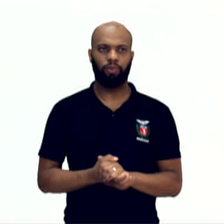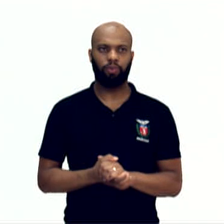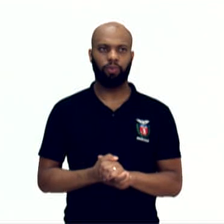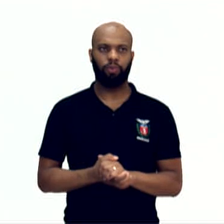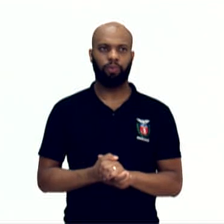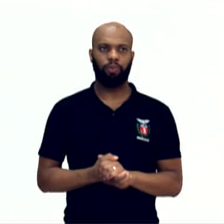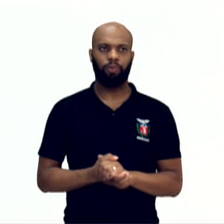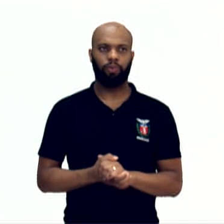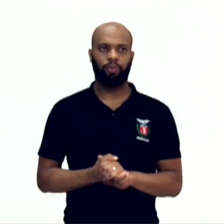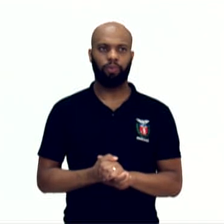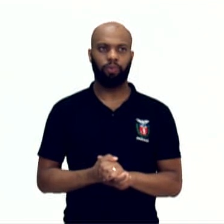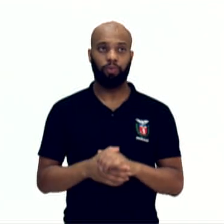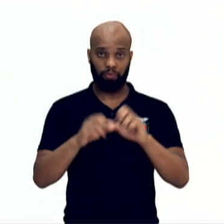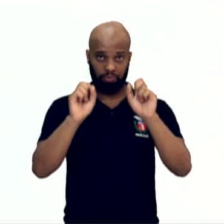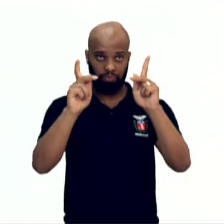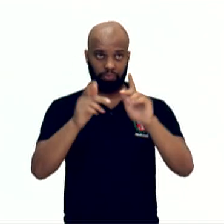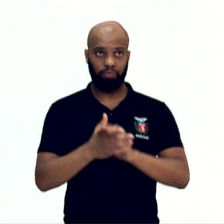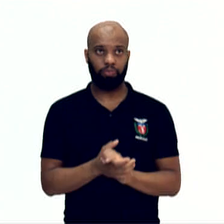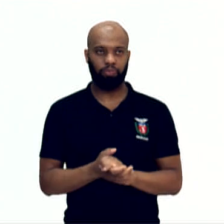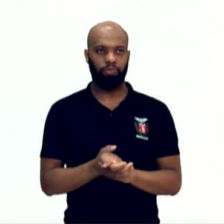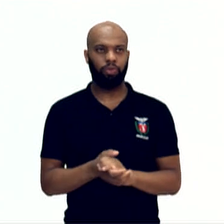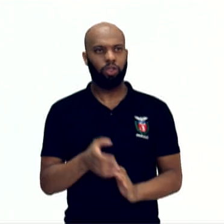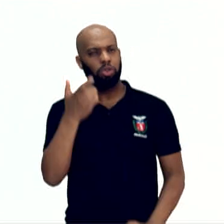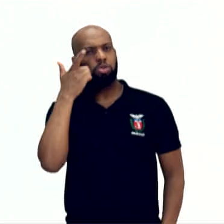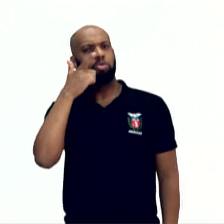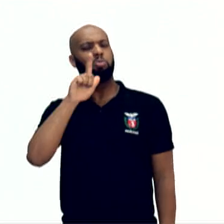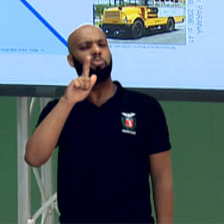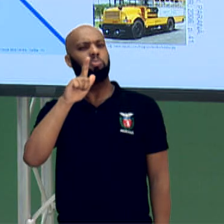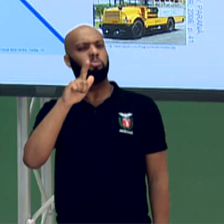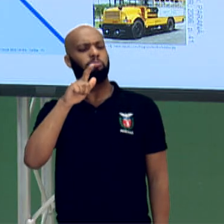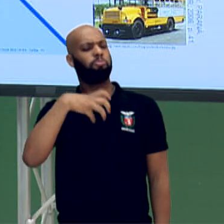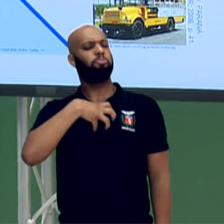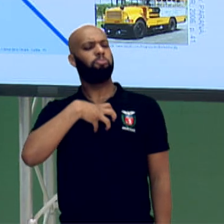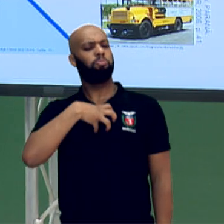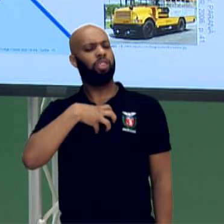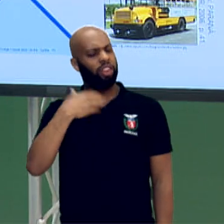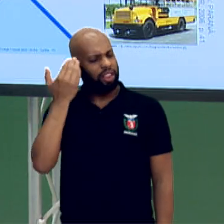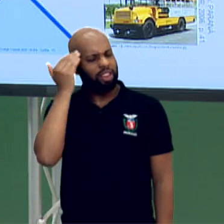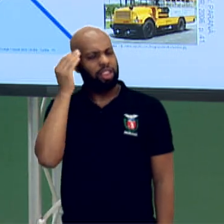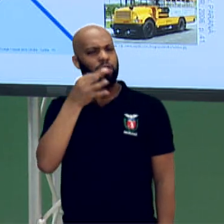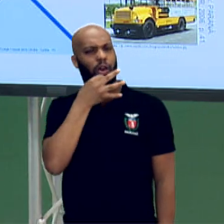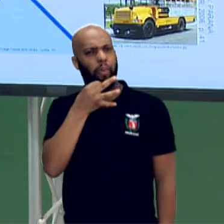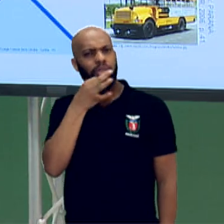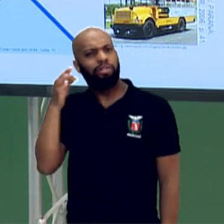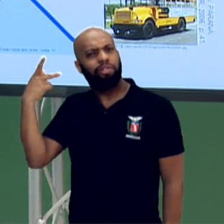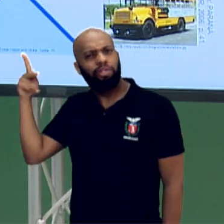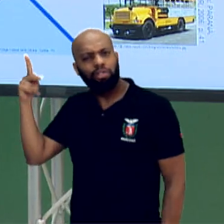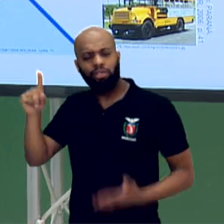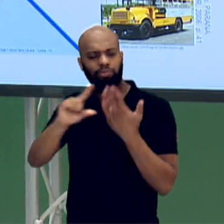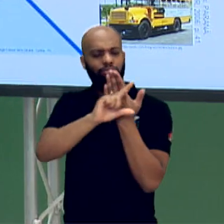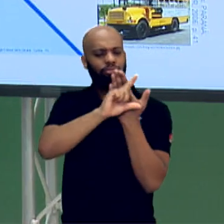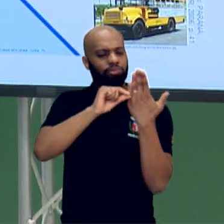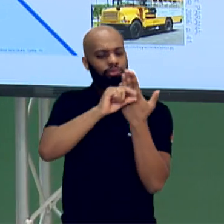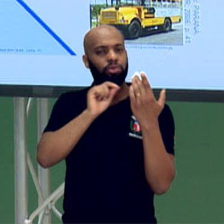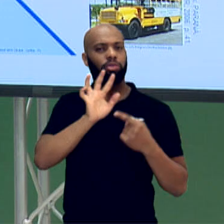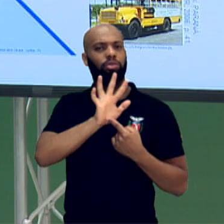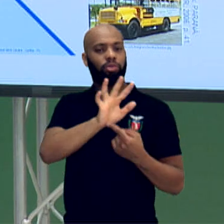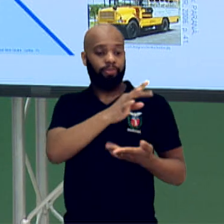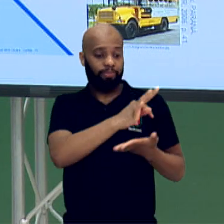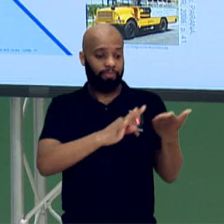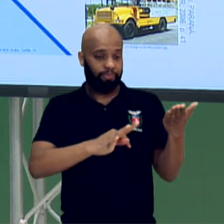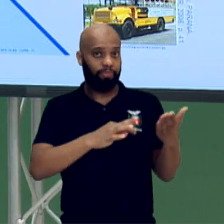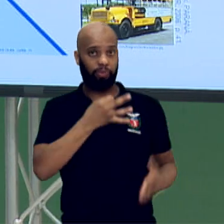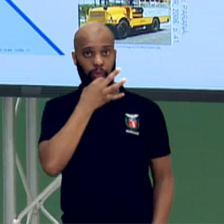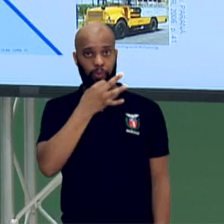depois. Certo? Então deu para nós sentirmos então um pouco da opinião e os argumentos que o autor traz no seu artículo de